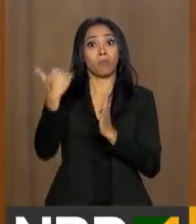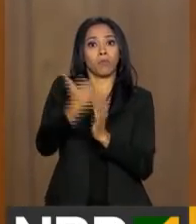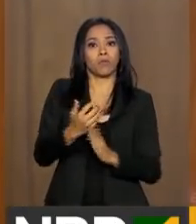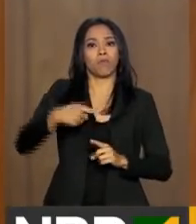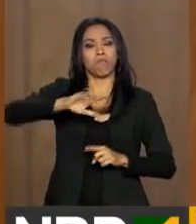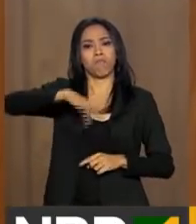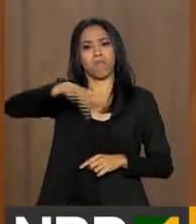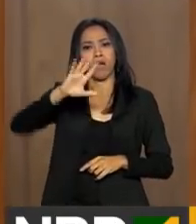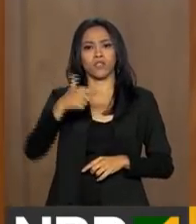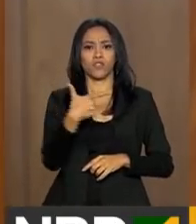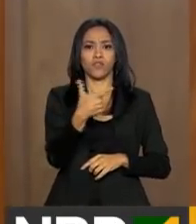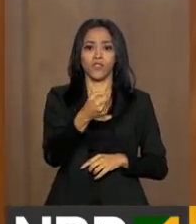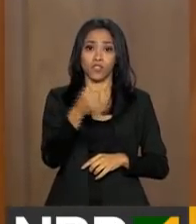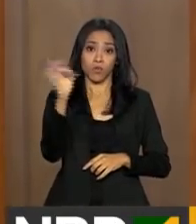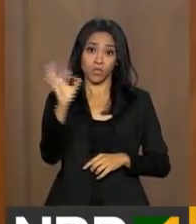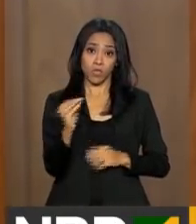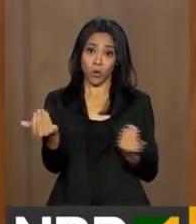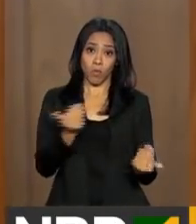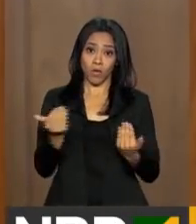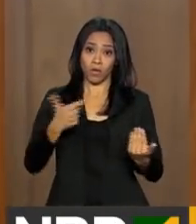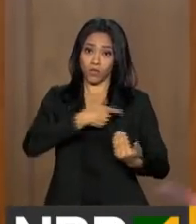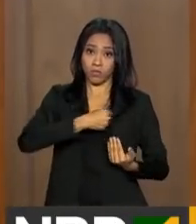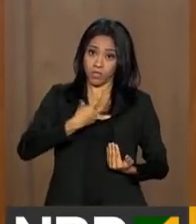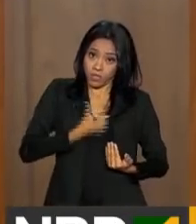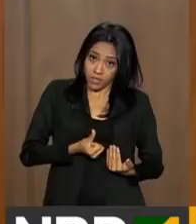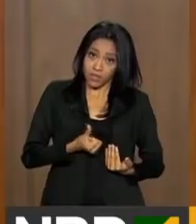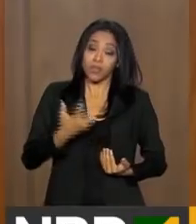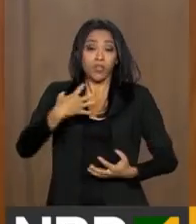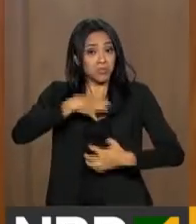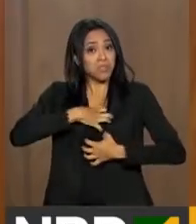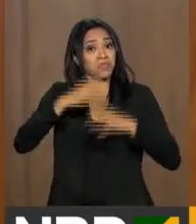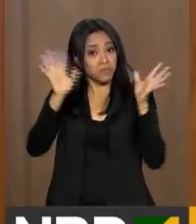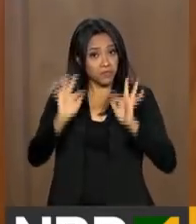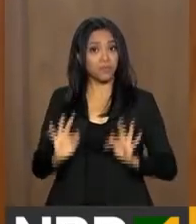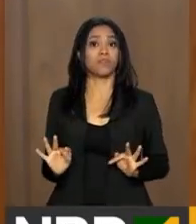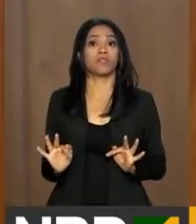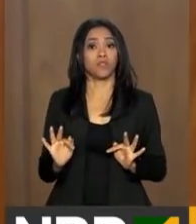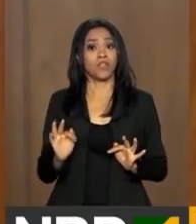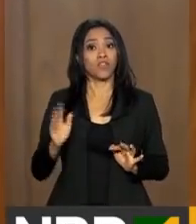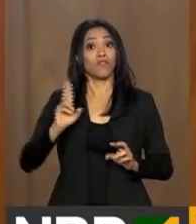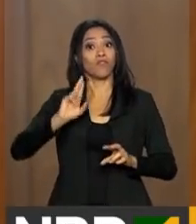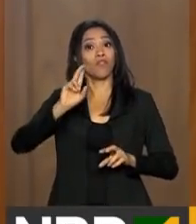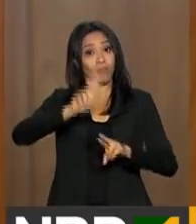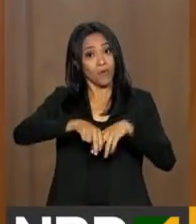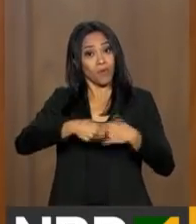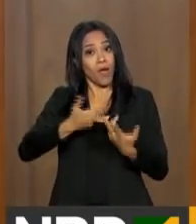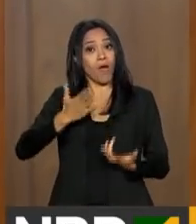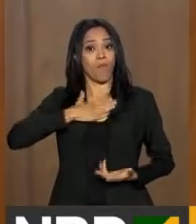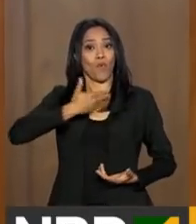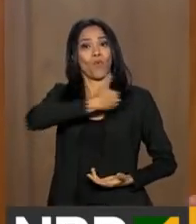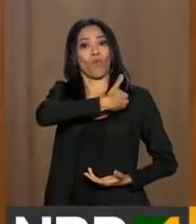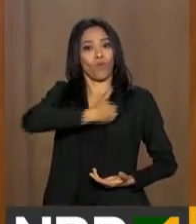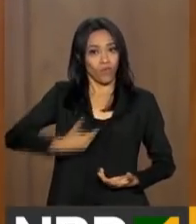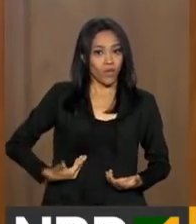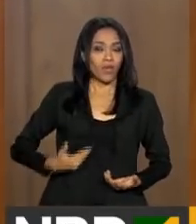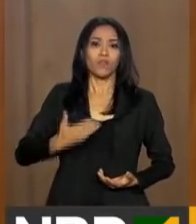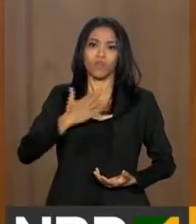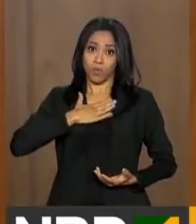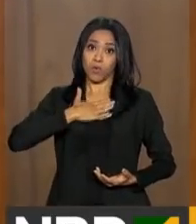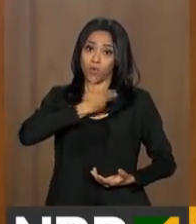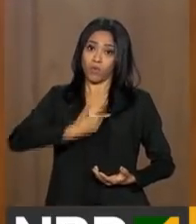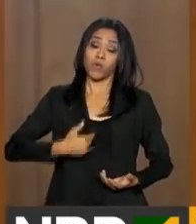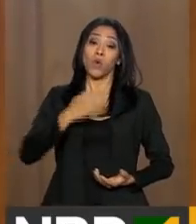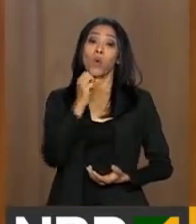20% em relação a 2016. Eu fico muito feliz, porque foi precisamente no meu governo, né? Chegou a 8 bilhões